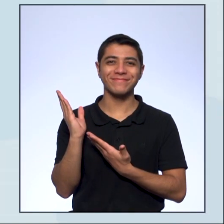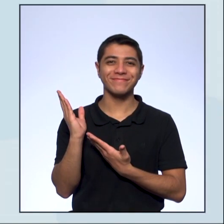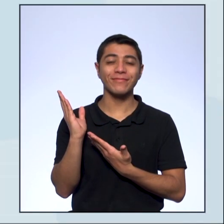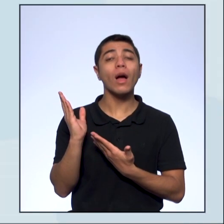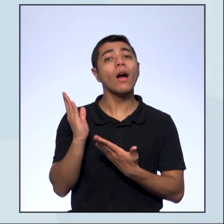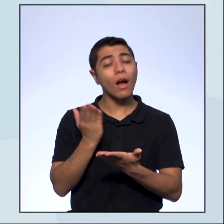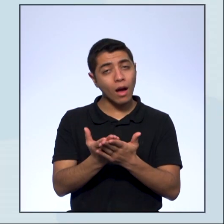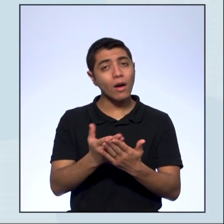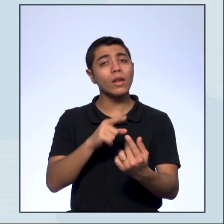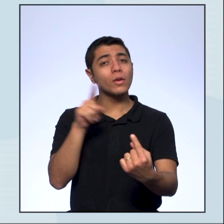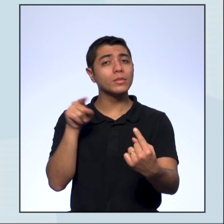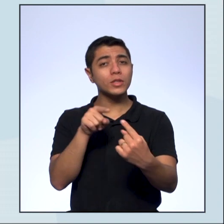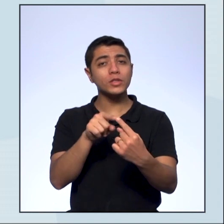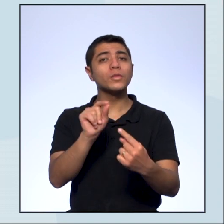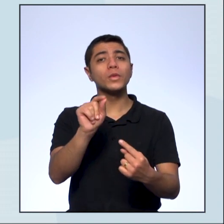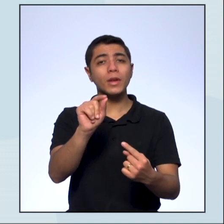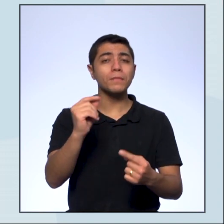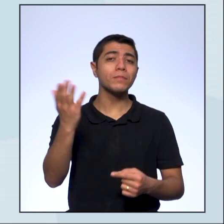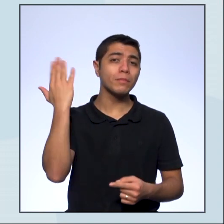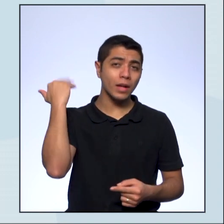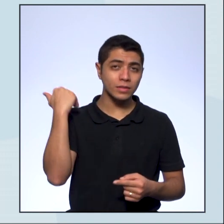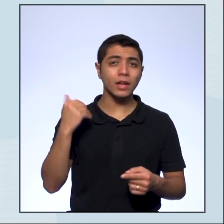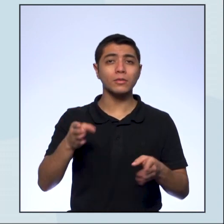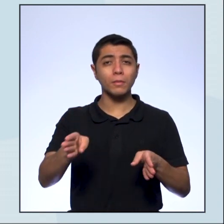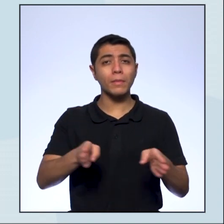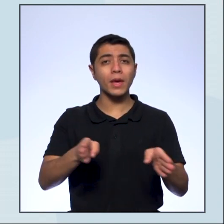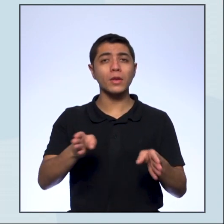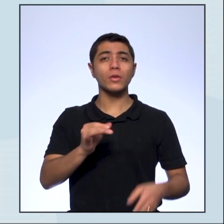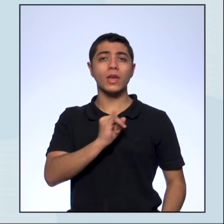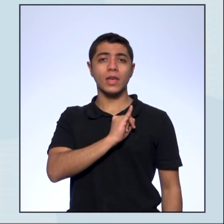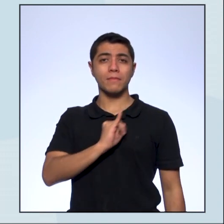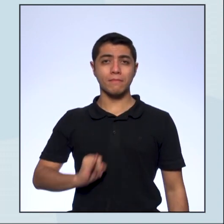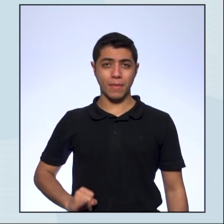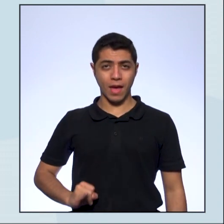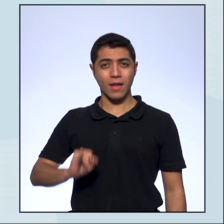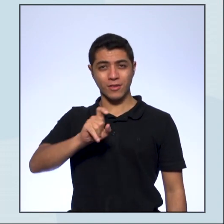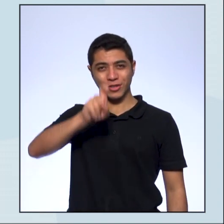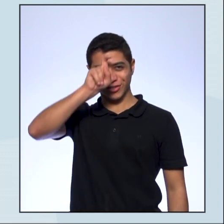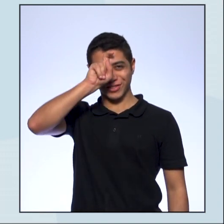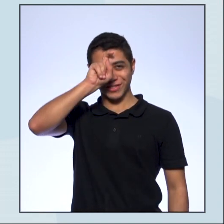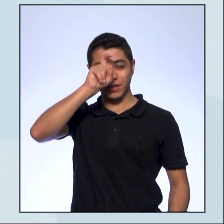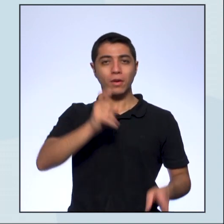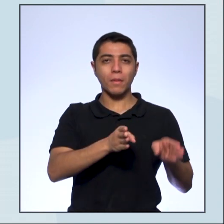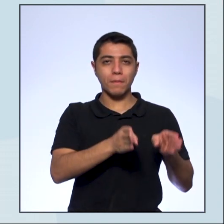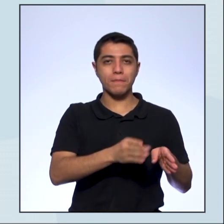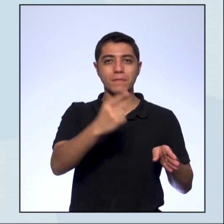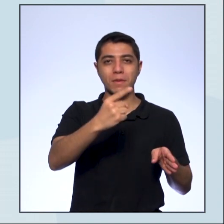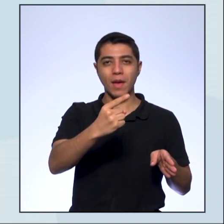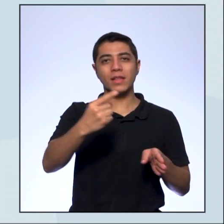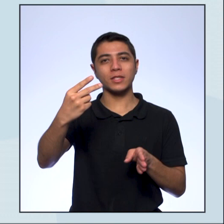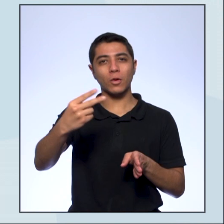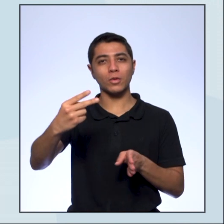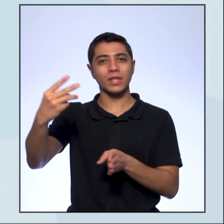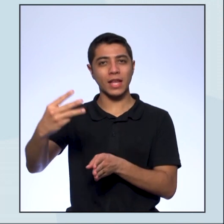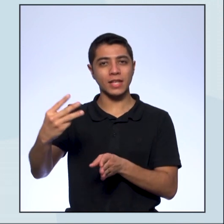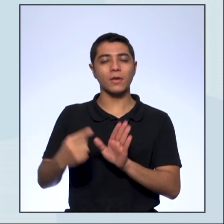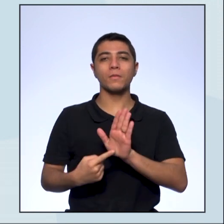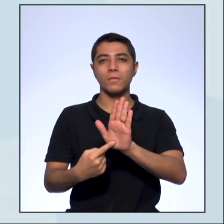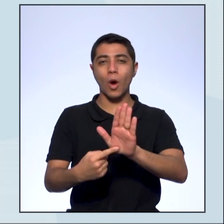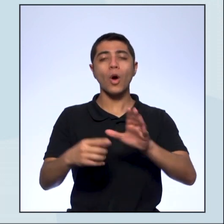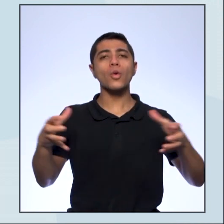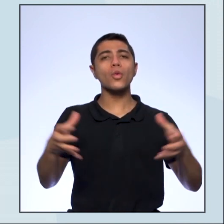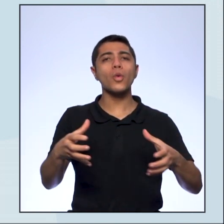dos 3 períodos do Império Egípcio, os grupos sociais e suas funções, e aspectos culturais